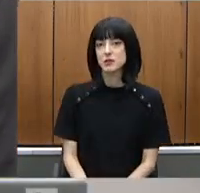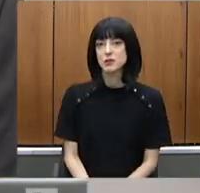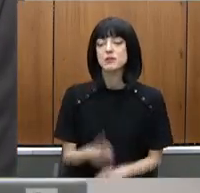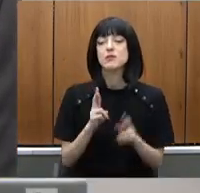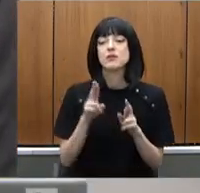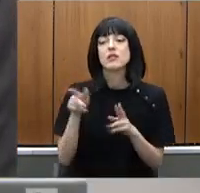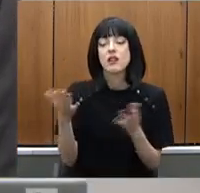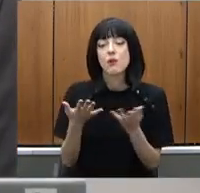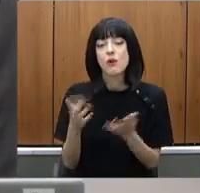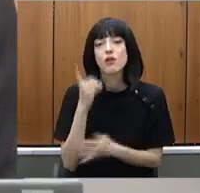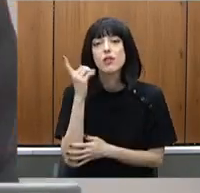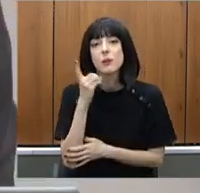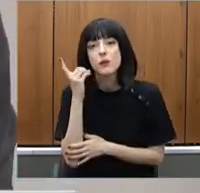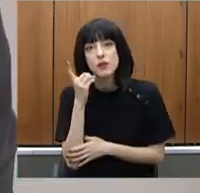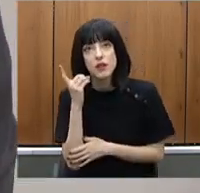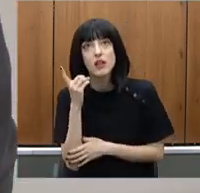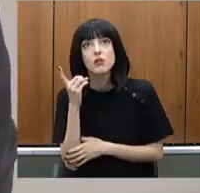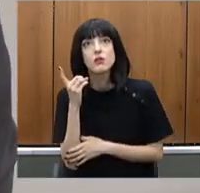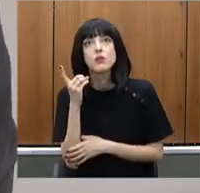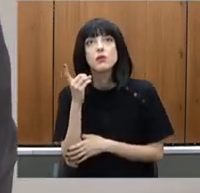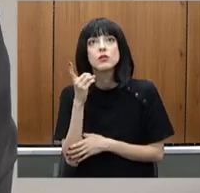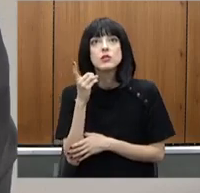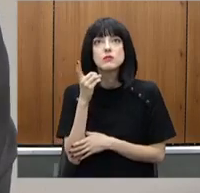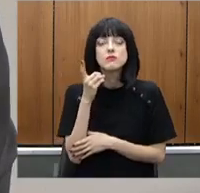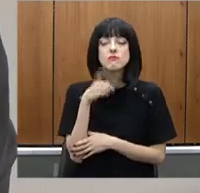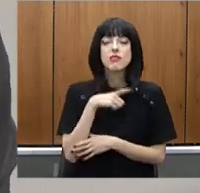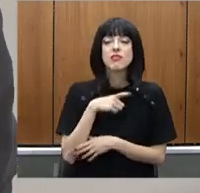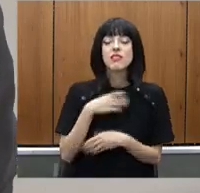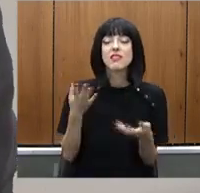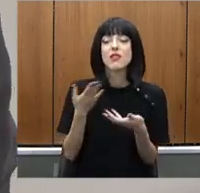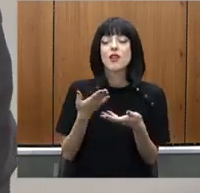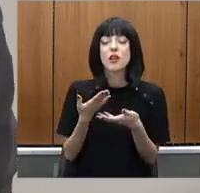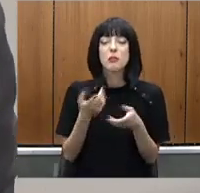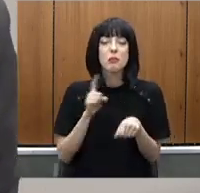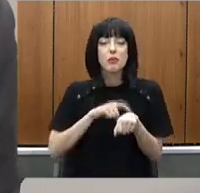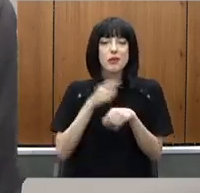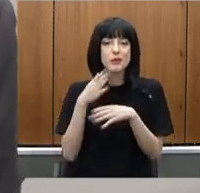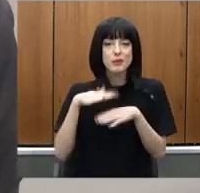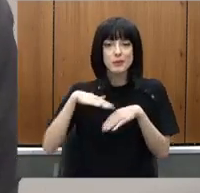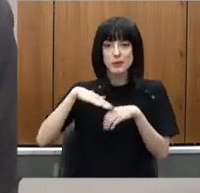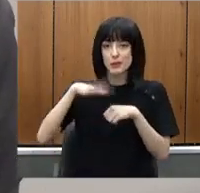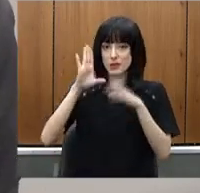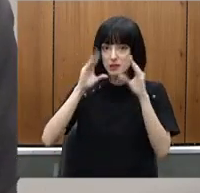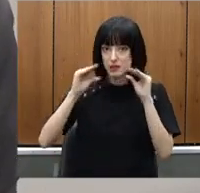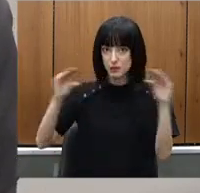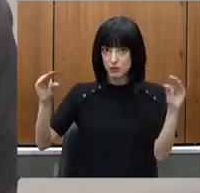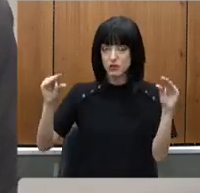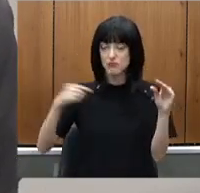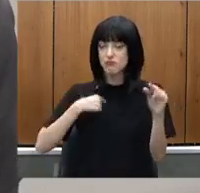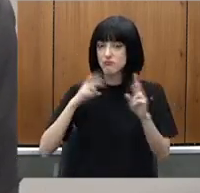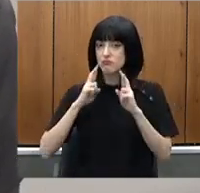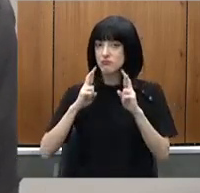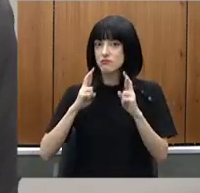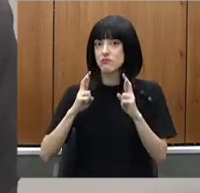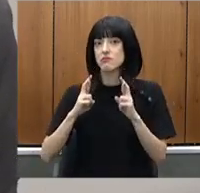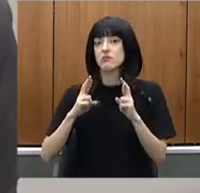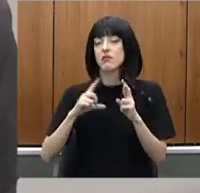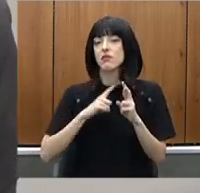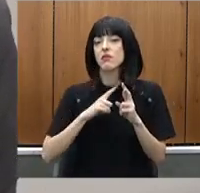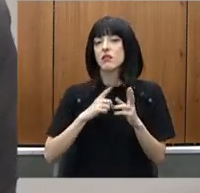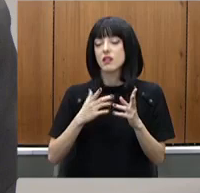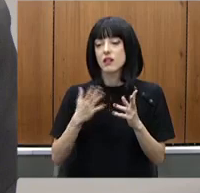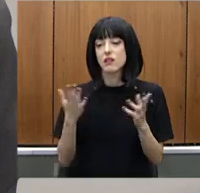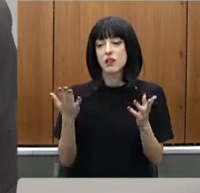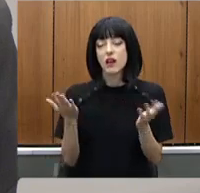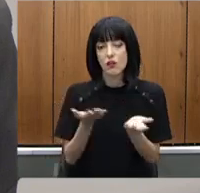aqui numa numa Áurea mais tranquila que a gente realizou audiência em outra